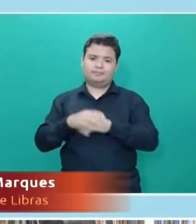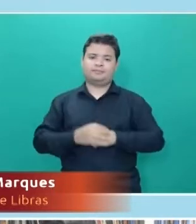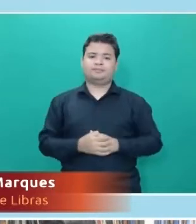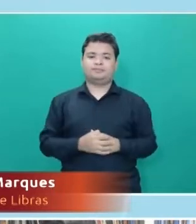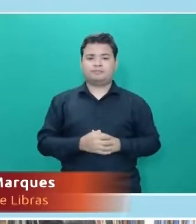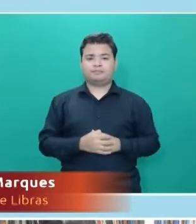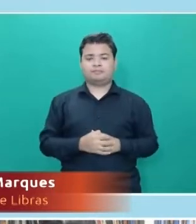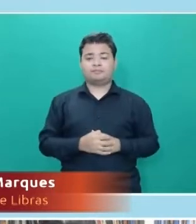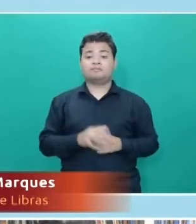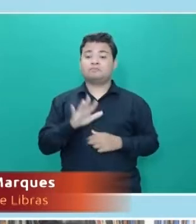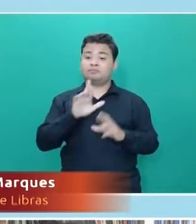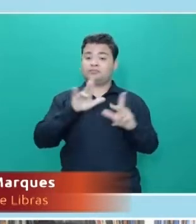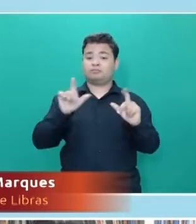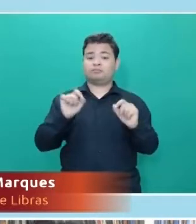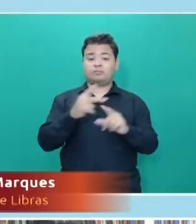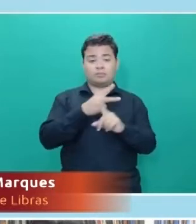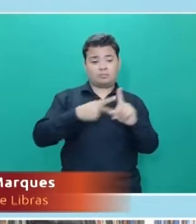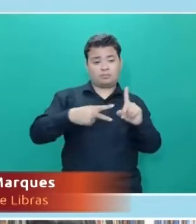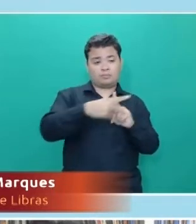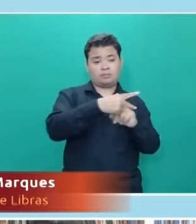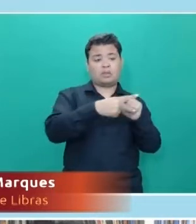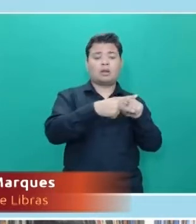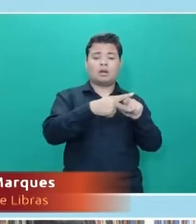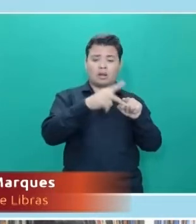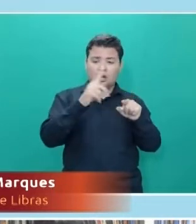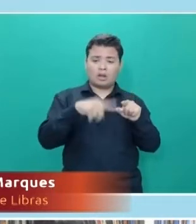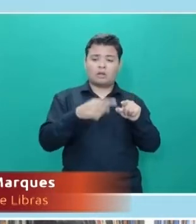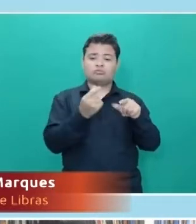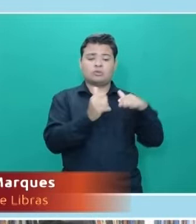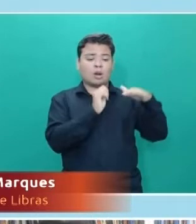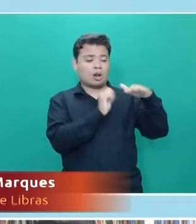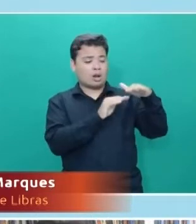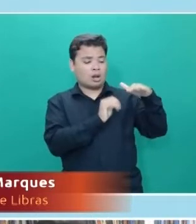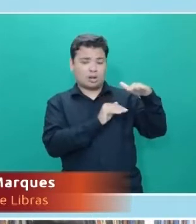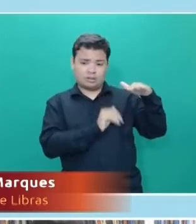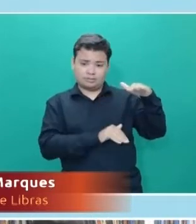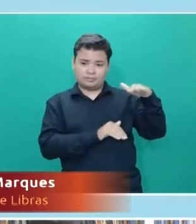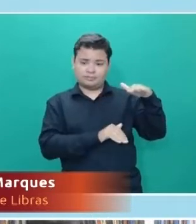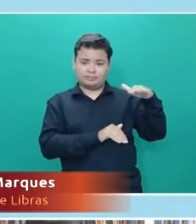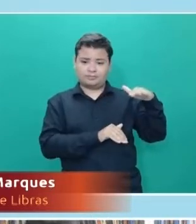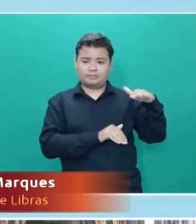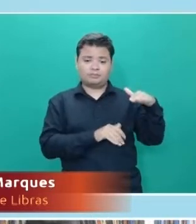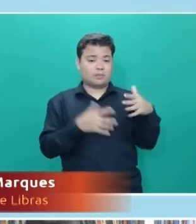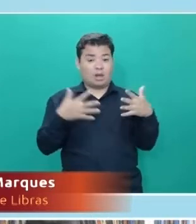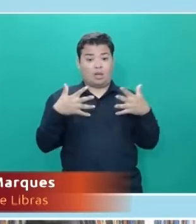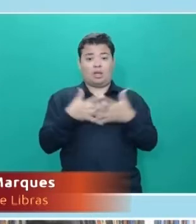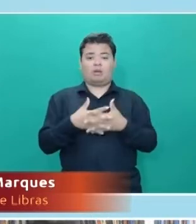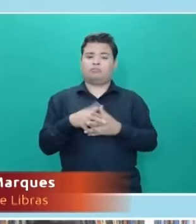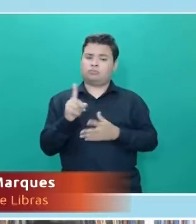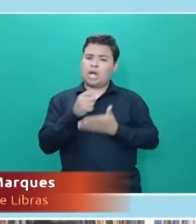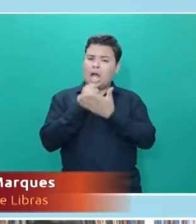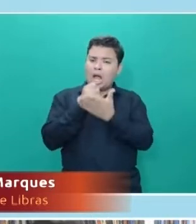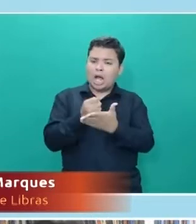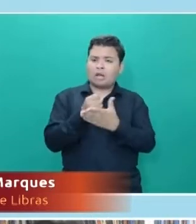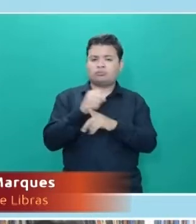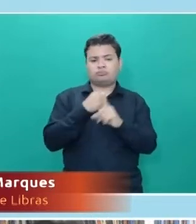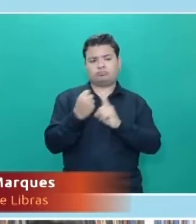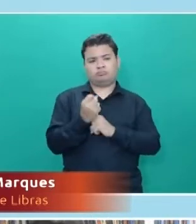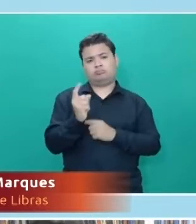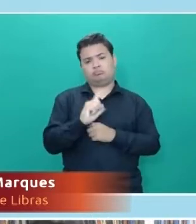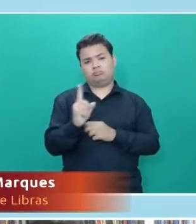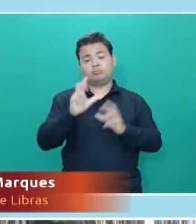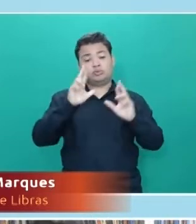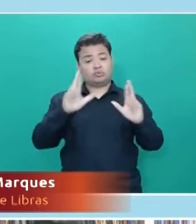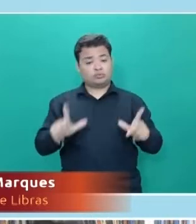na Previdência é o seu caráter contributivo. A Previdência não se confunde com a assistência na medida em que, para você ter